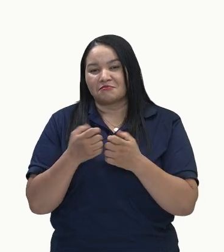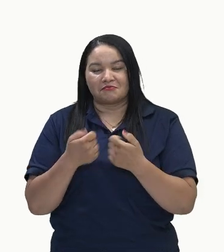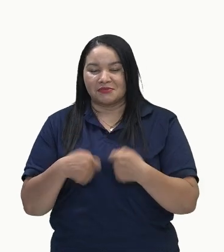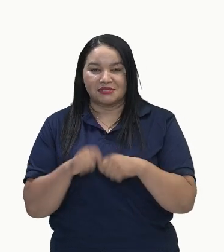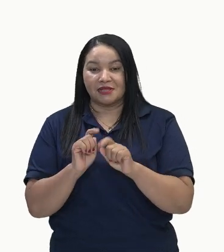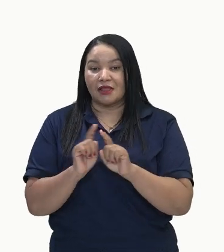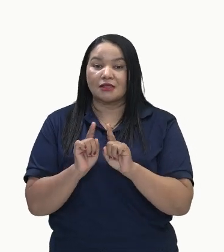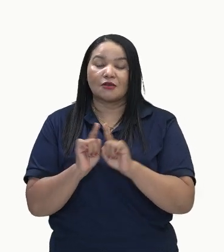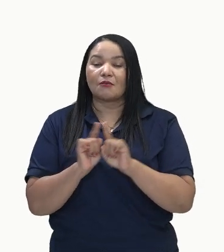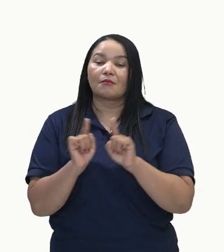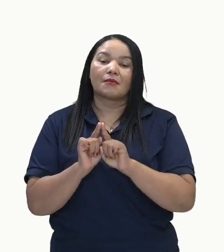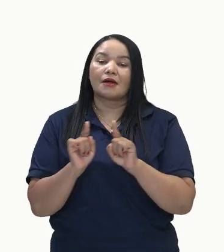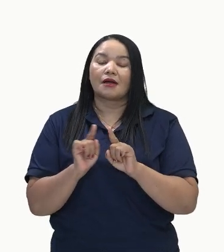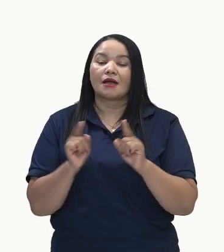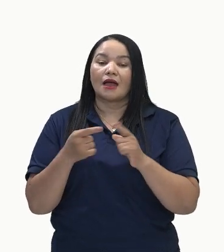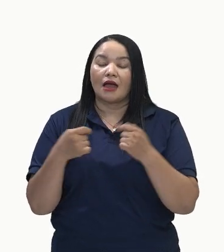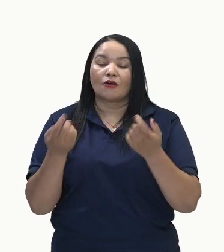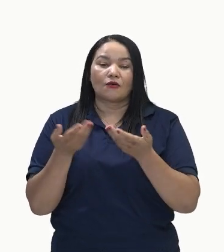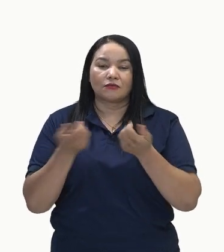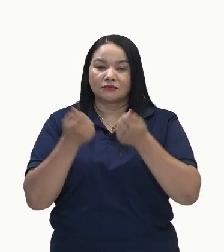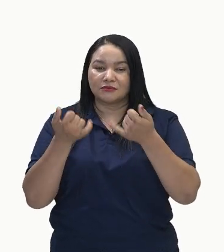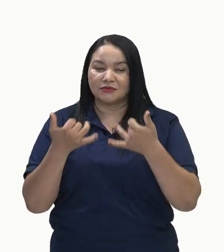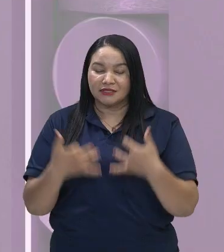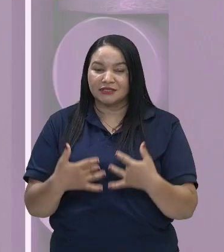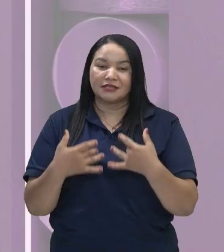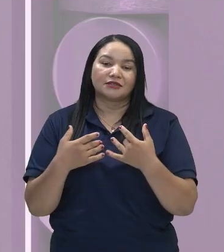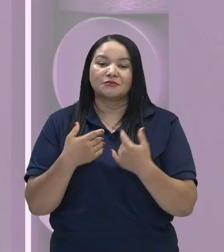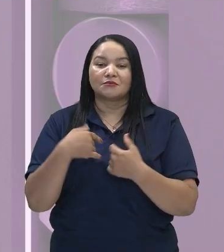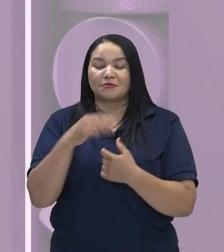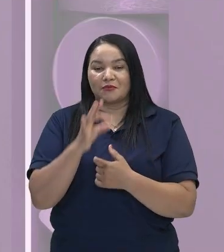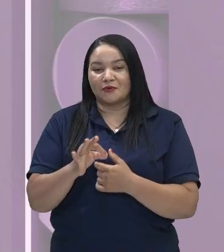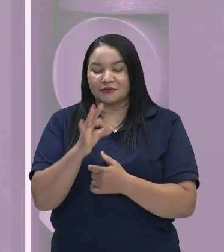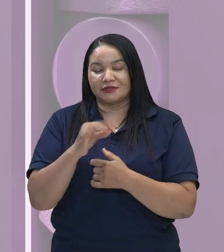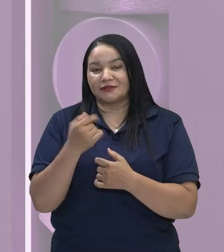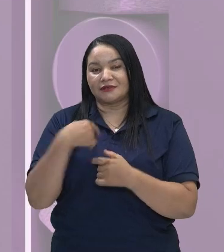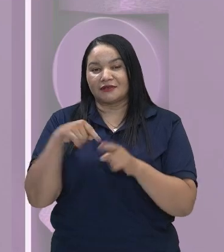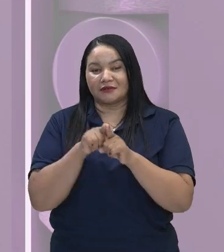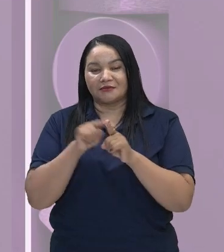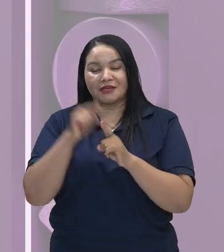né, de porcentagem, tá legal? A ideia de que